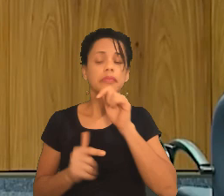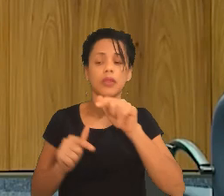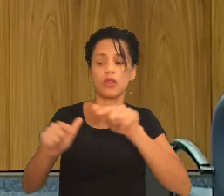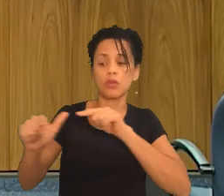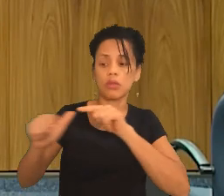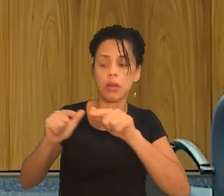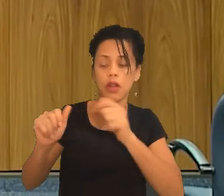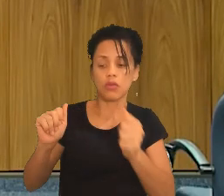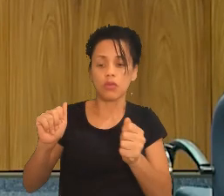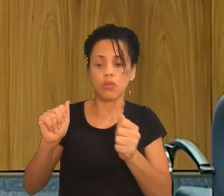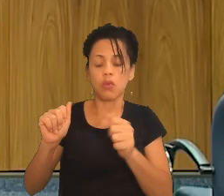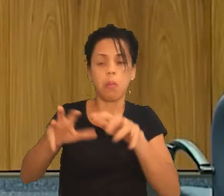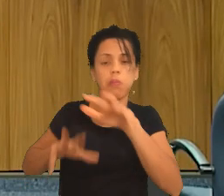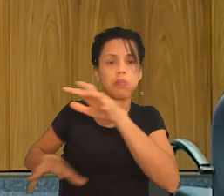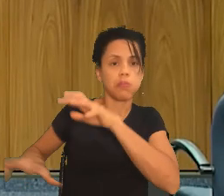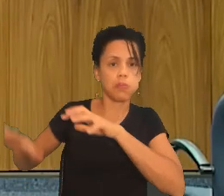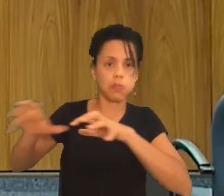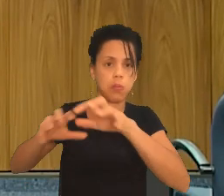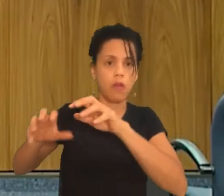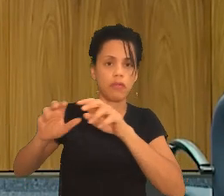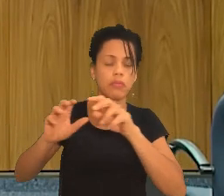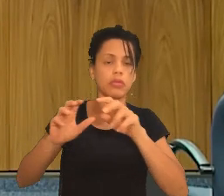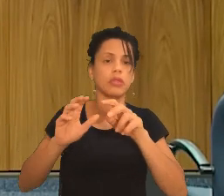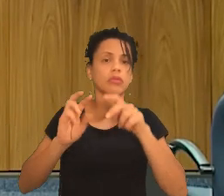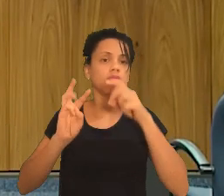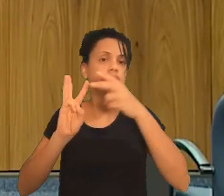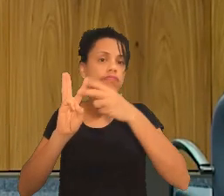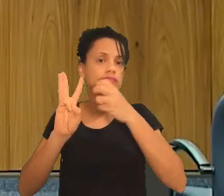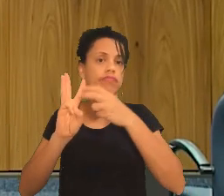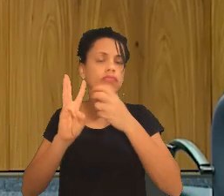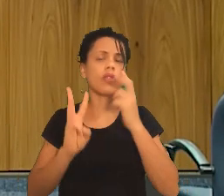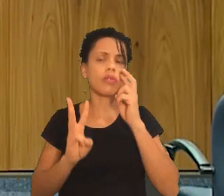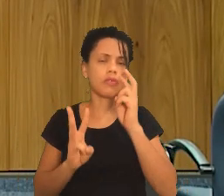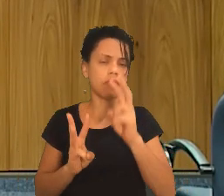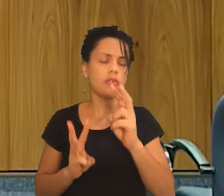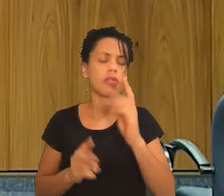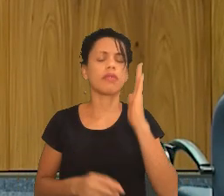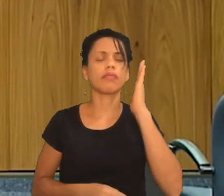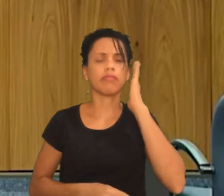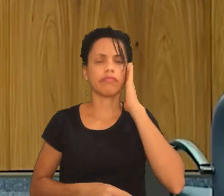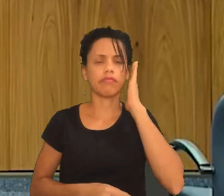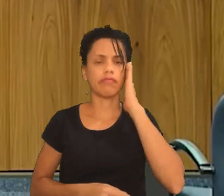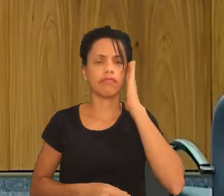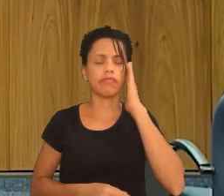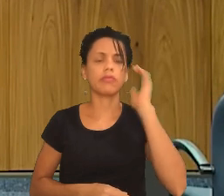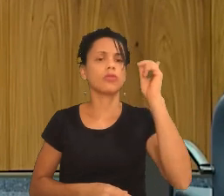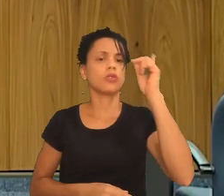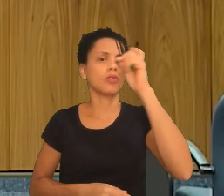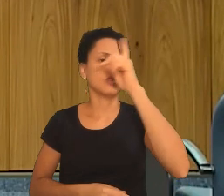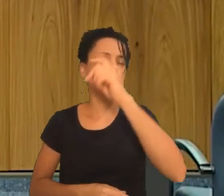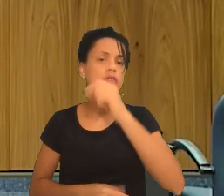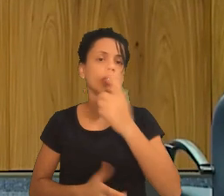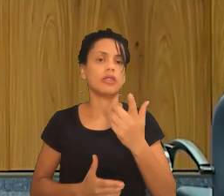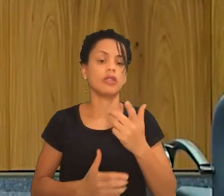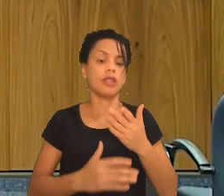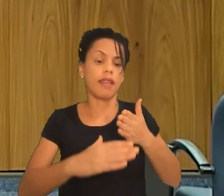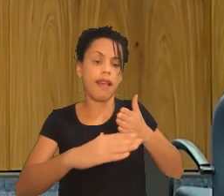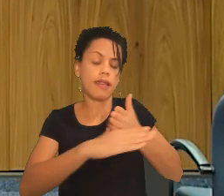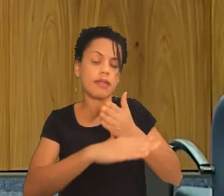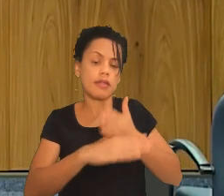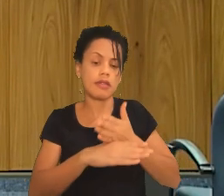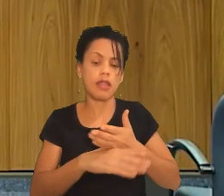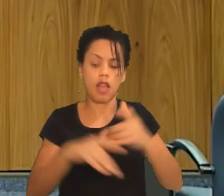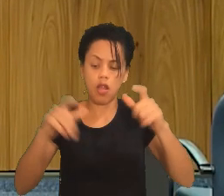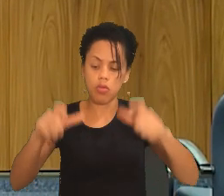indígena e a gente vê que é muito difícil a gente estar em locais como esse discutindo